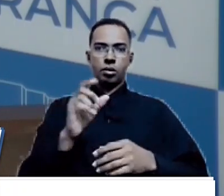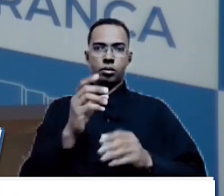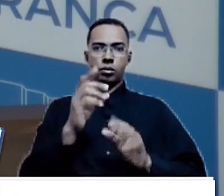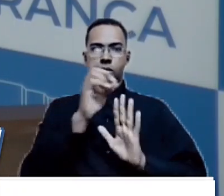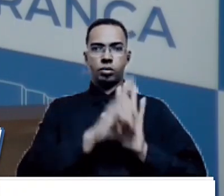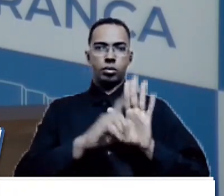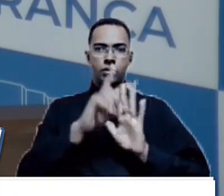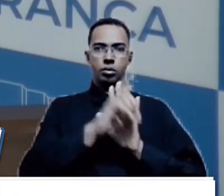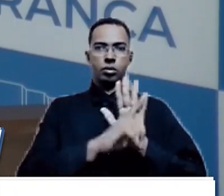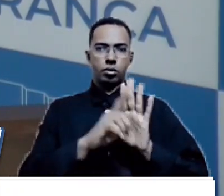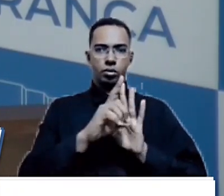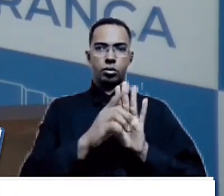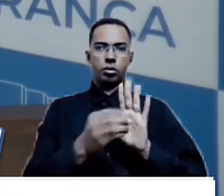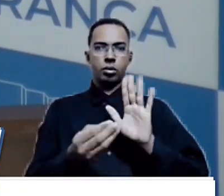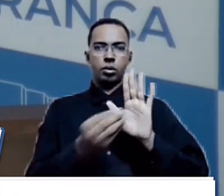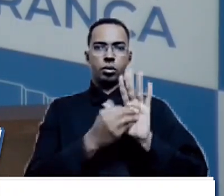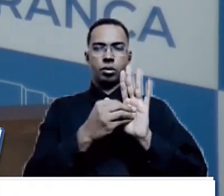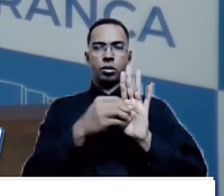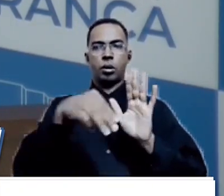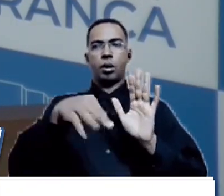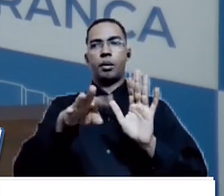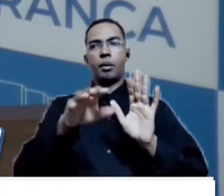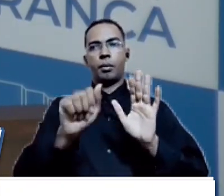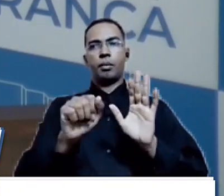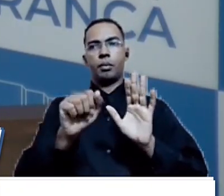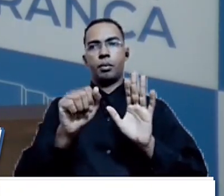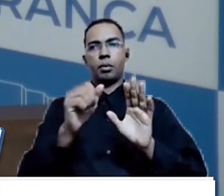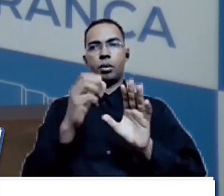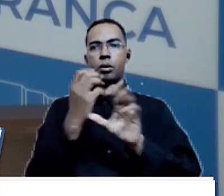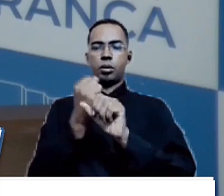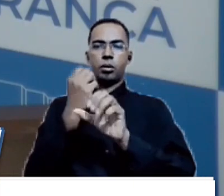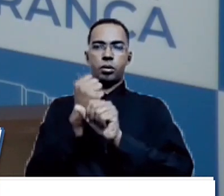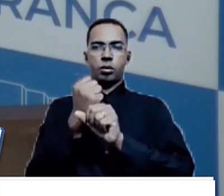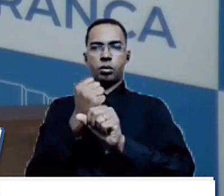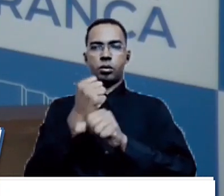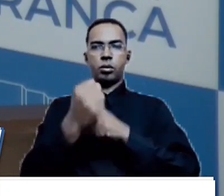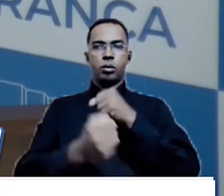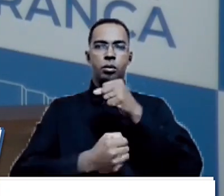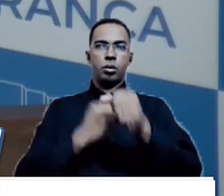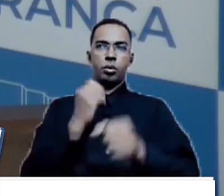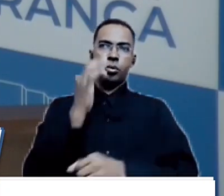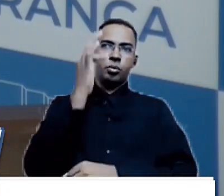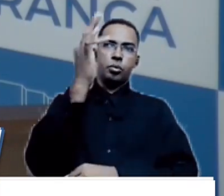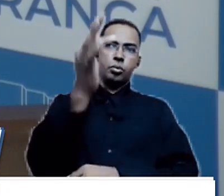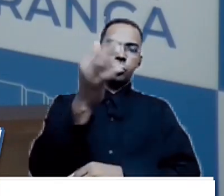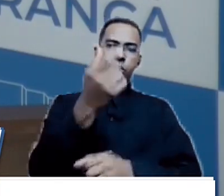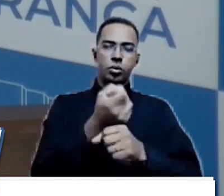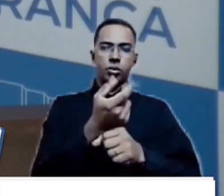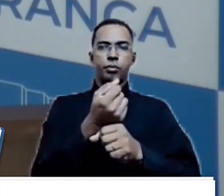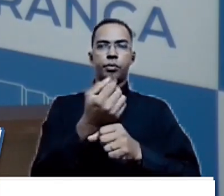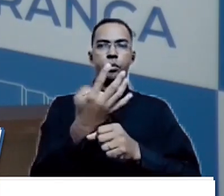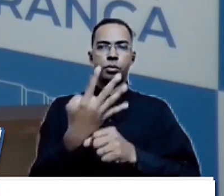as metas para execução orçamentária do ano de 2024